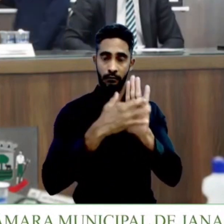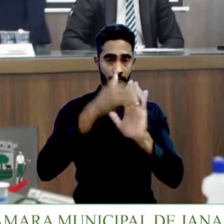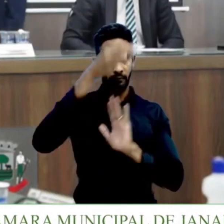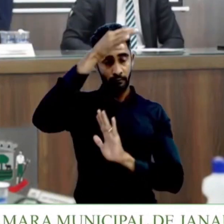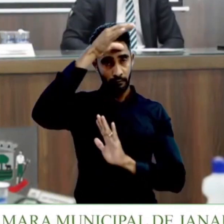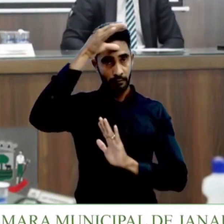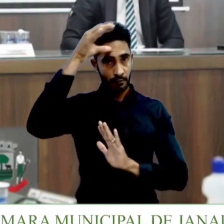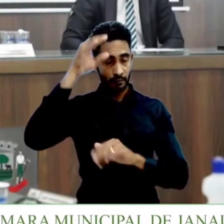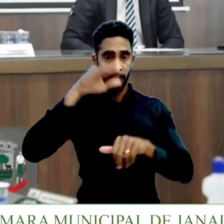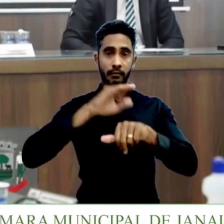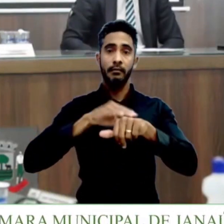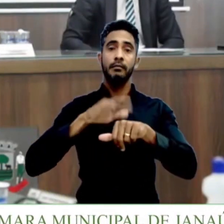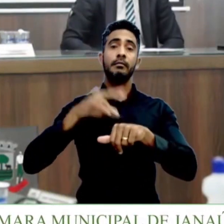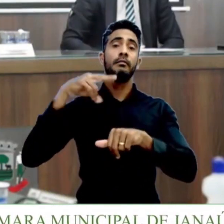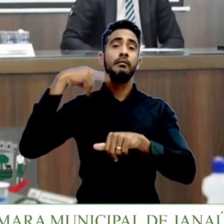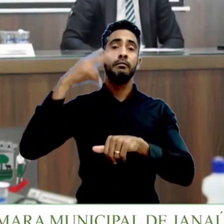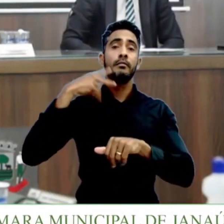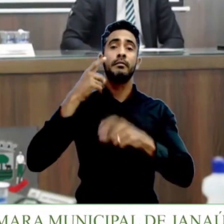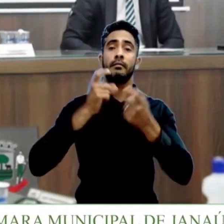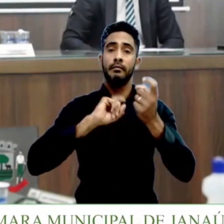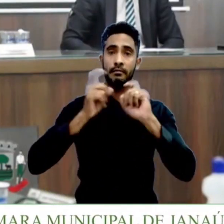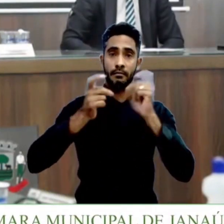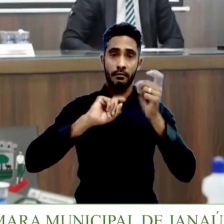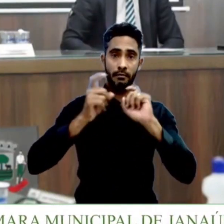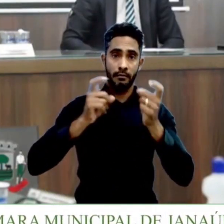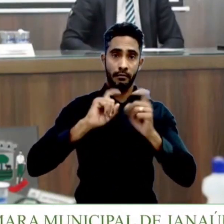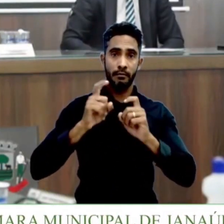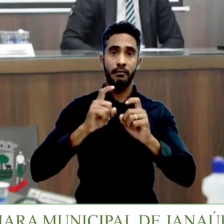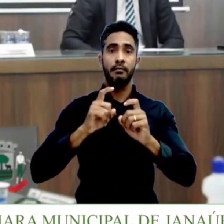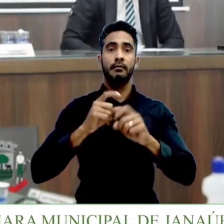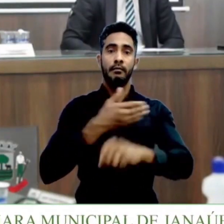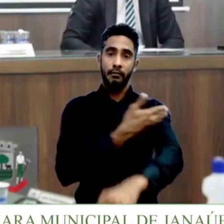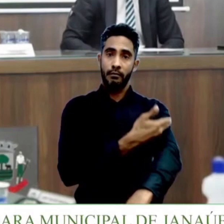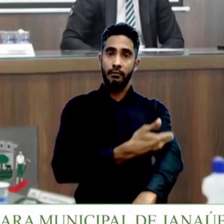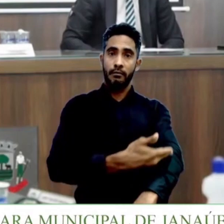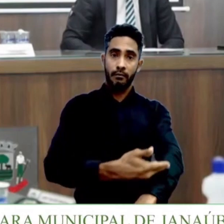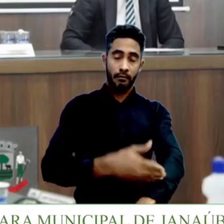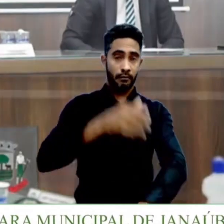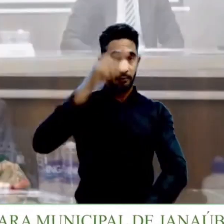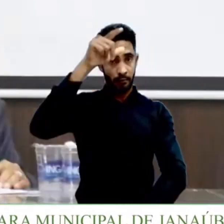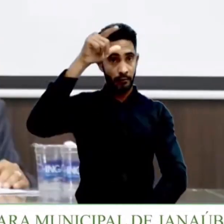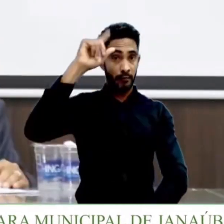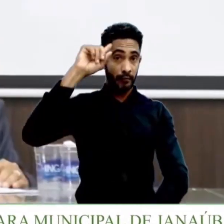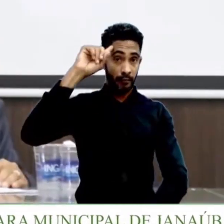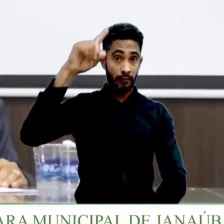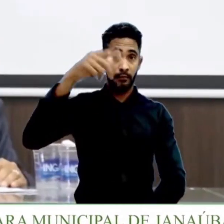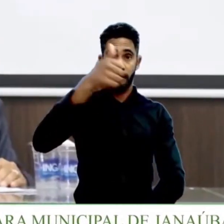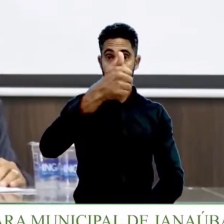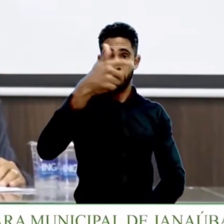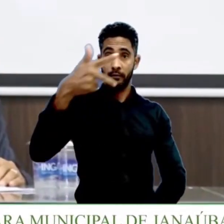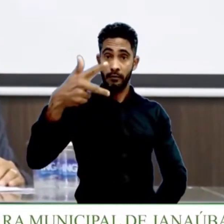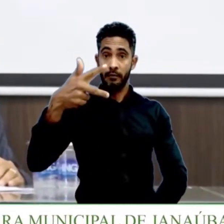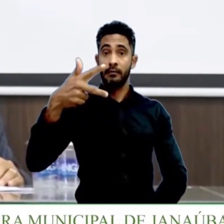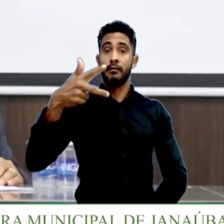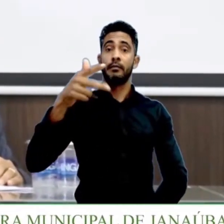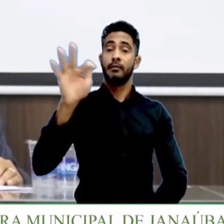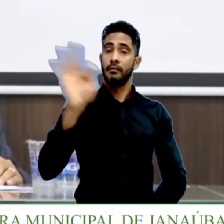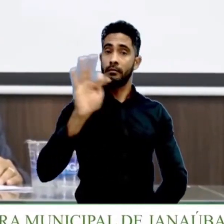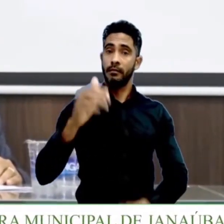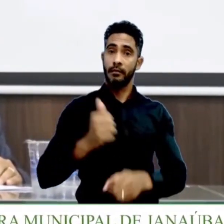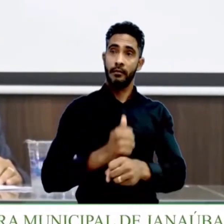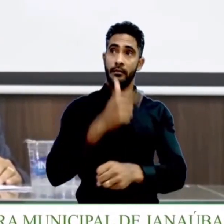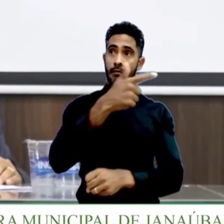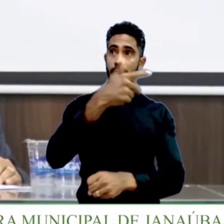casa. Convoco os vereadores para a reunião ordinária deliberativa do dia 13 de 2 de